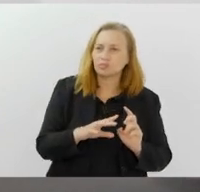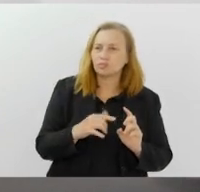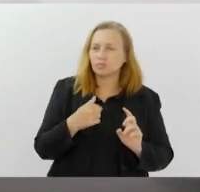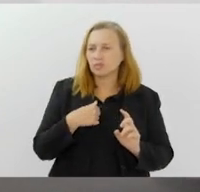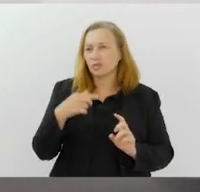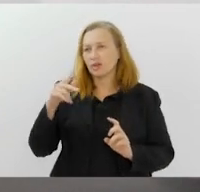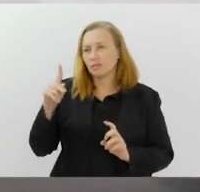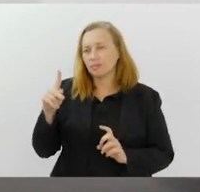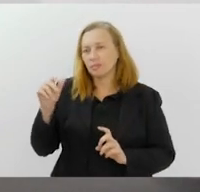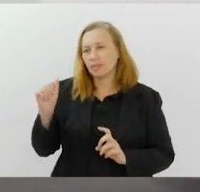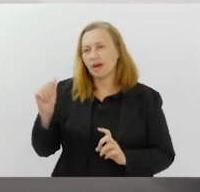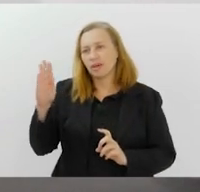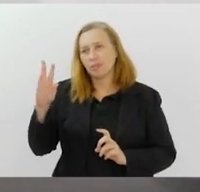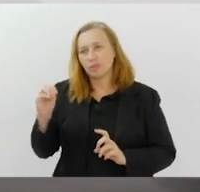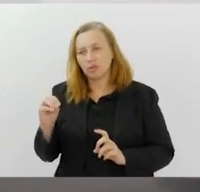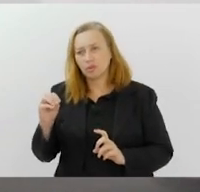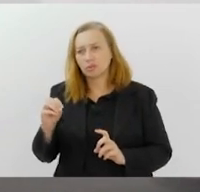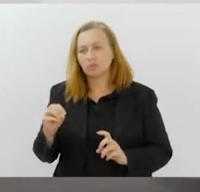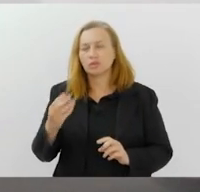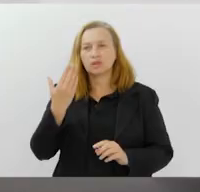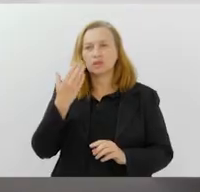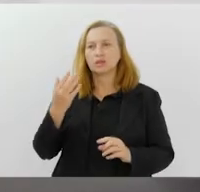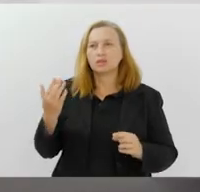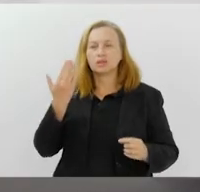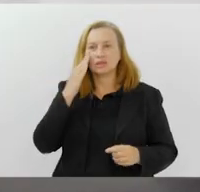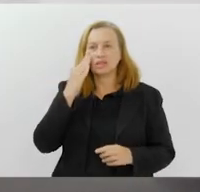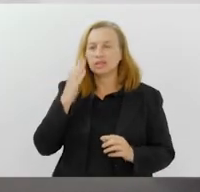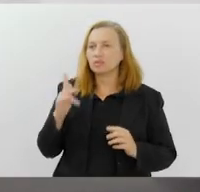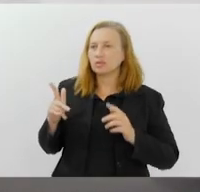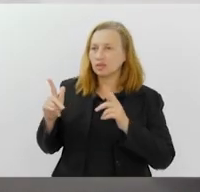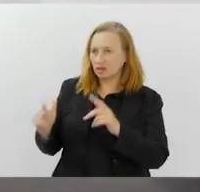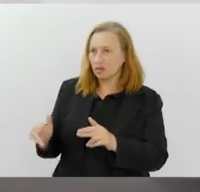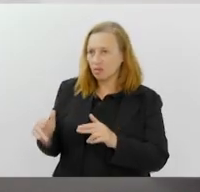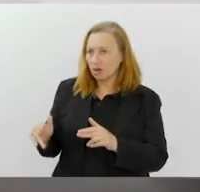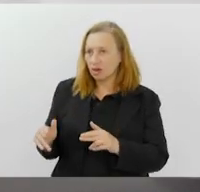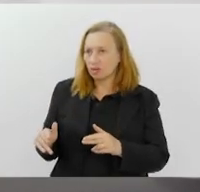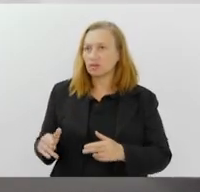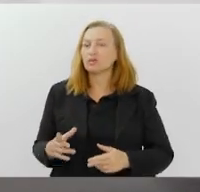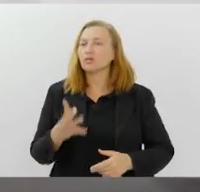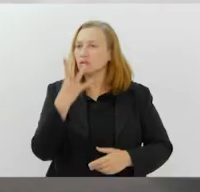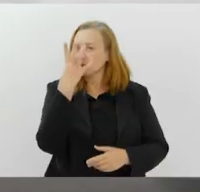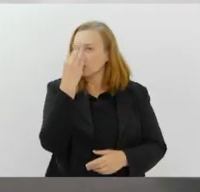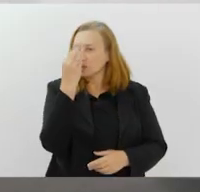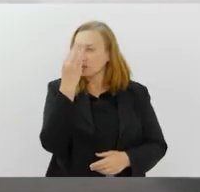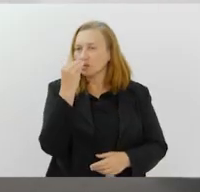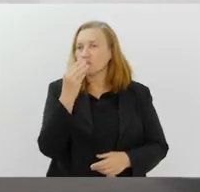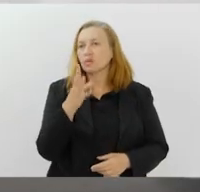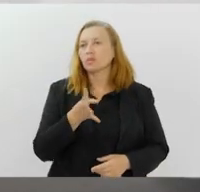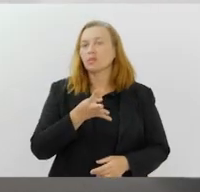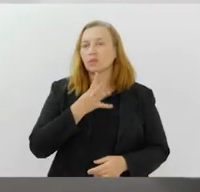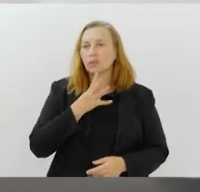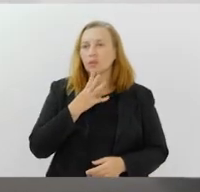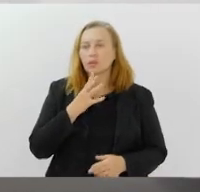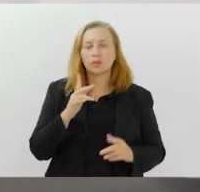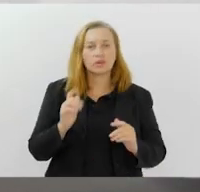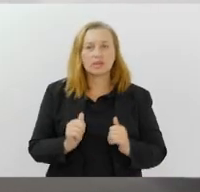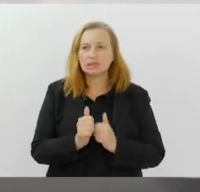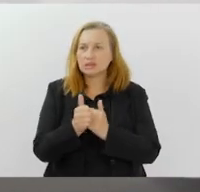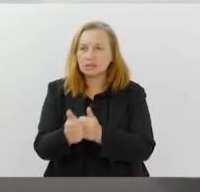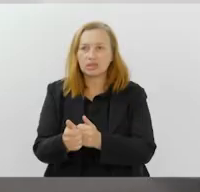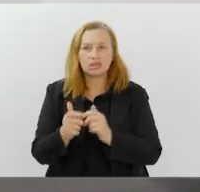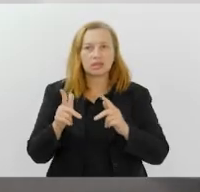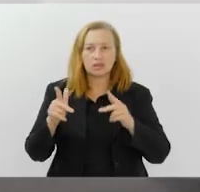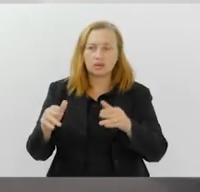Pablo coadunam da mesma posição que é o do banimento do reconhecimento facial ele segue o mesmo ele segue